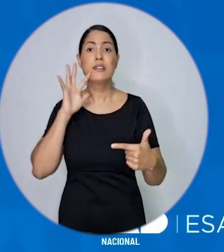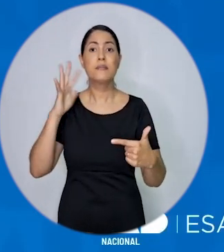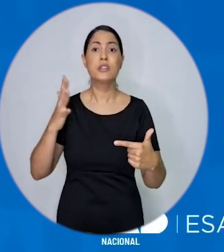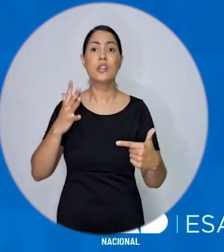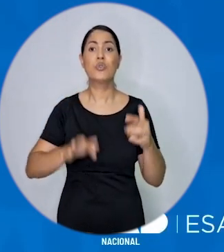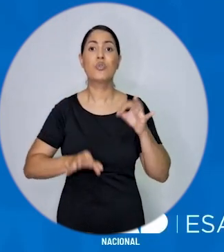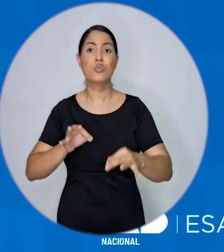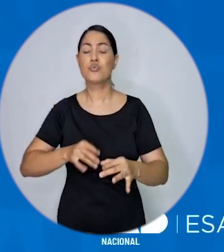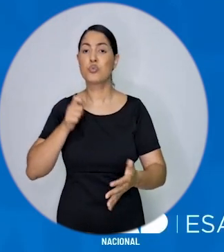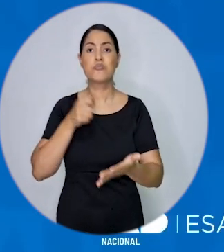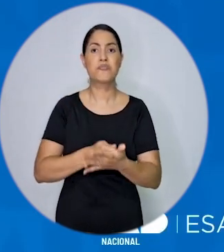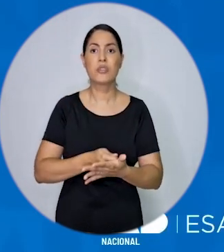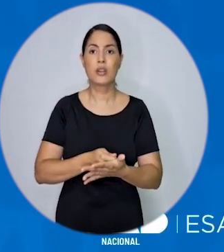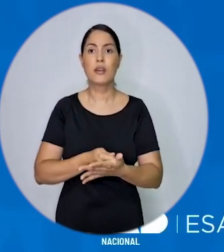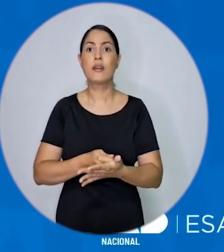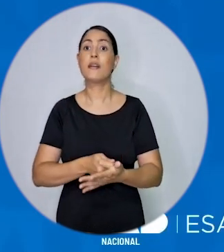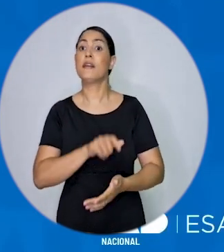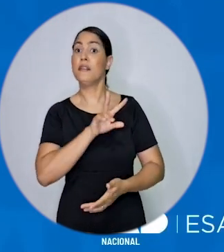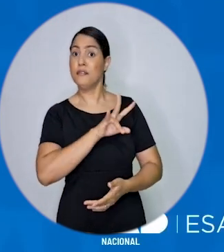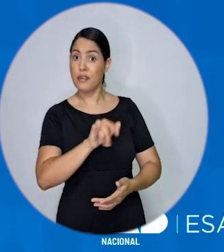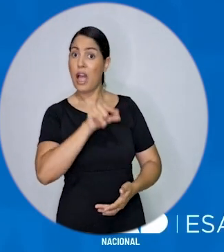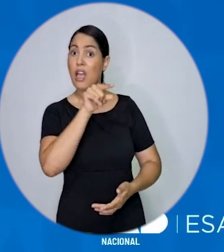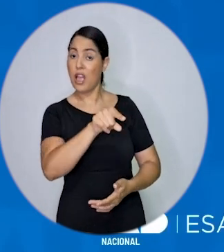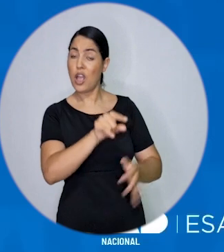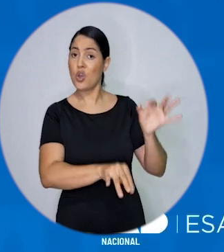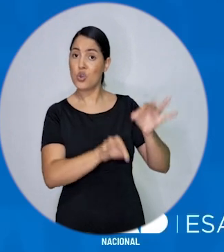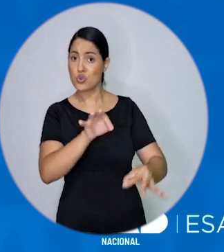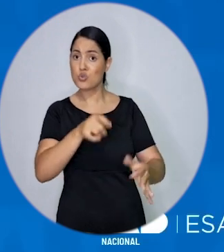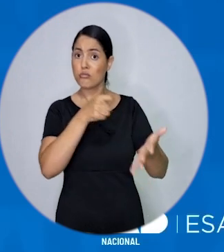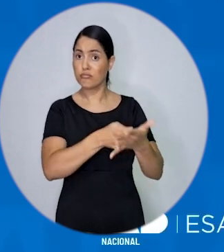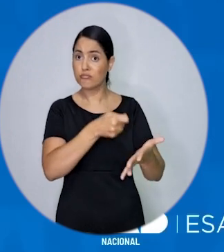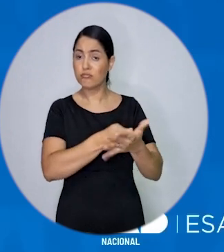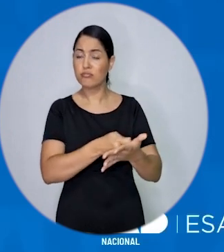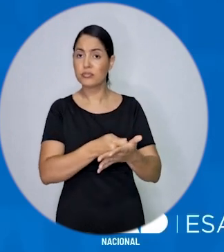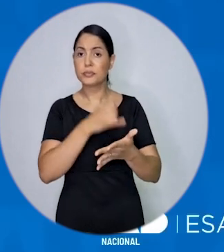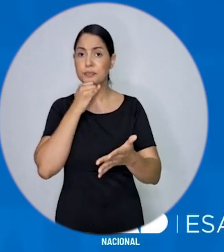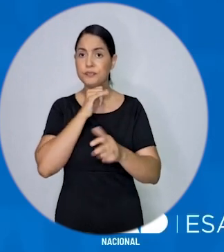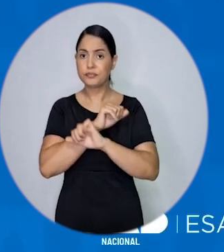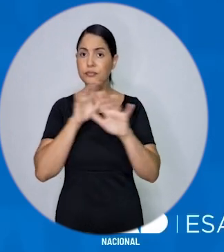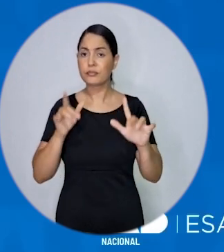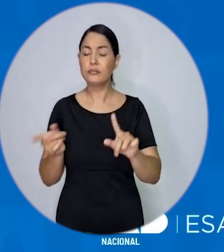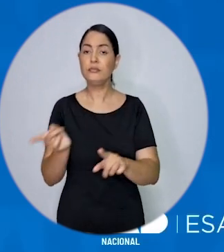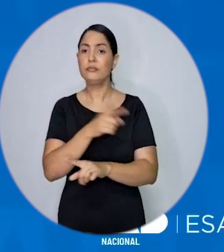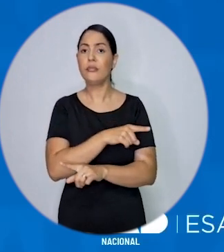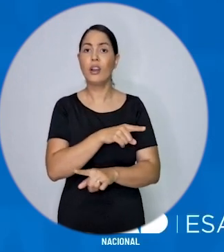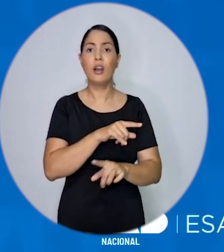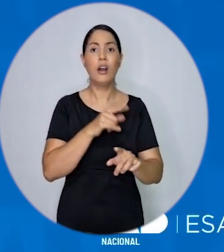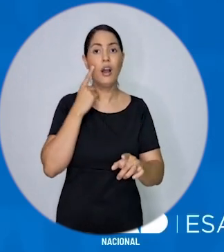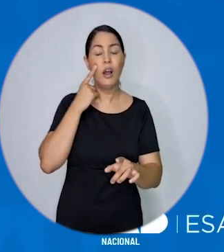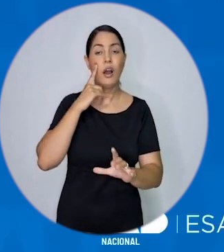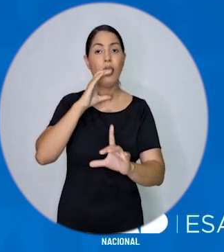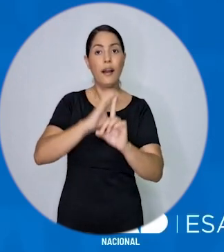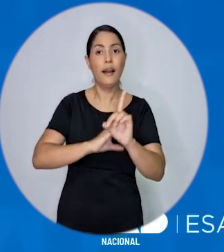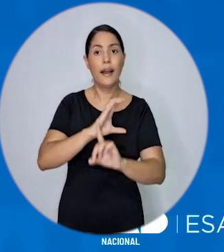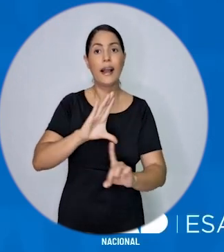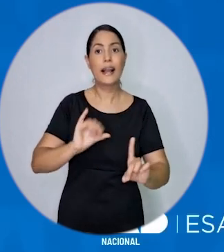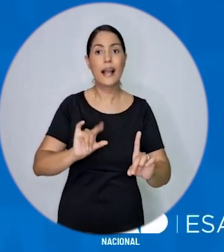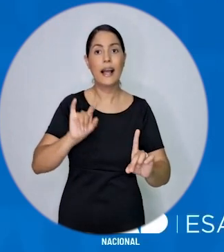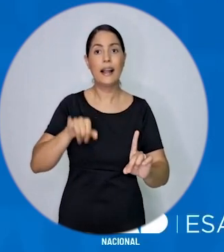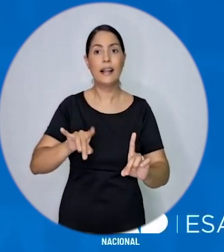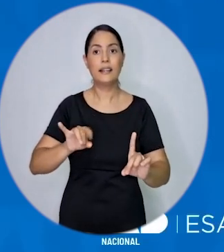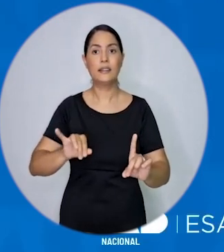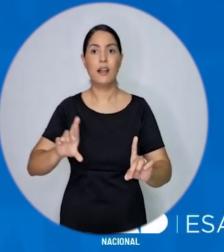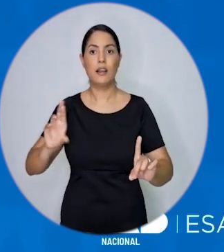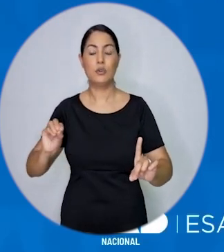inventário, se o juiz não quer despachar, force ele, inclusive com a outra parte, force o juiz a fazer o quê?